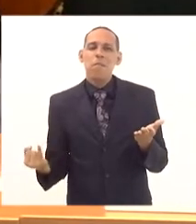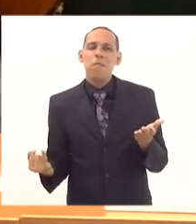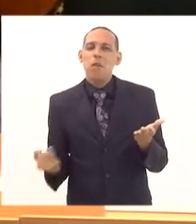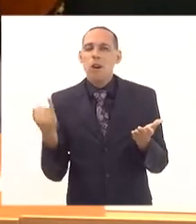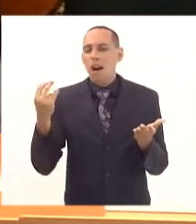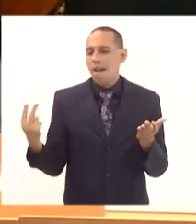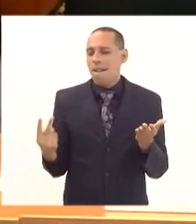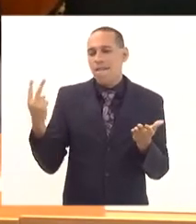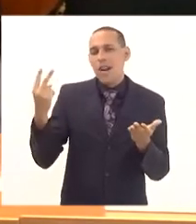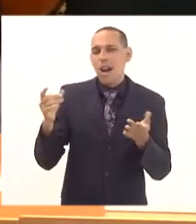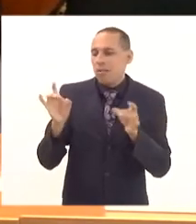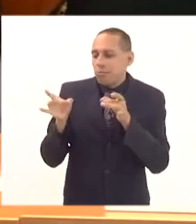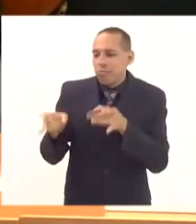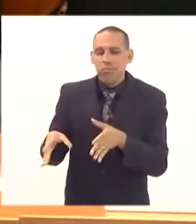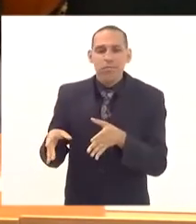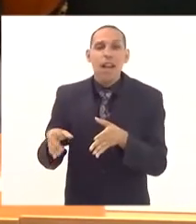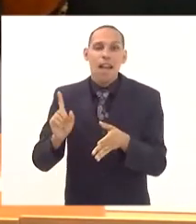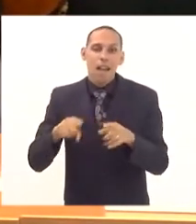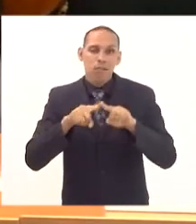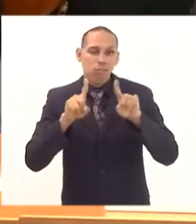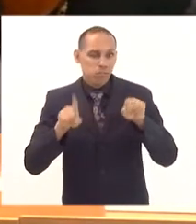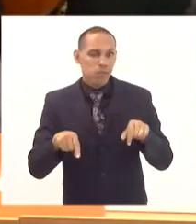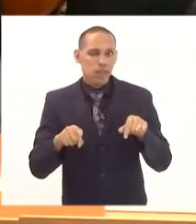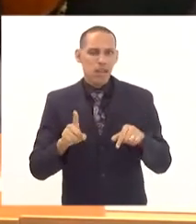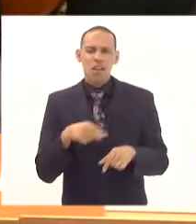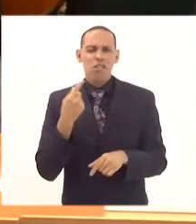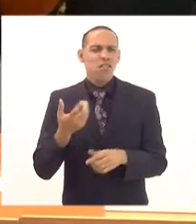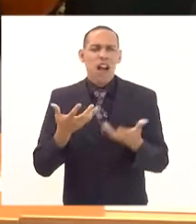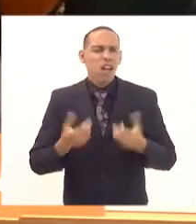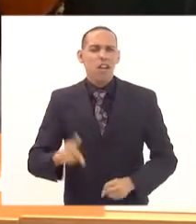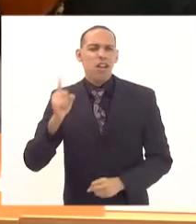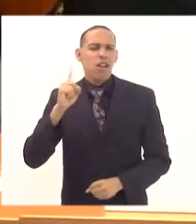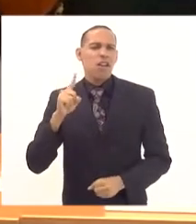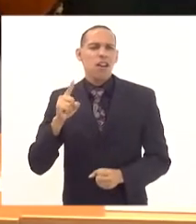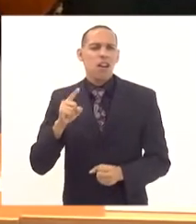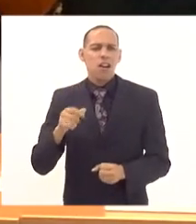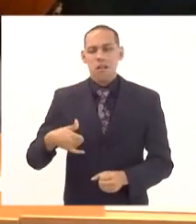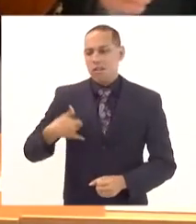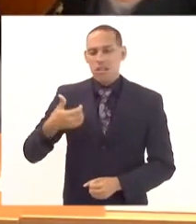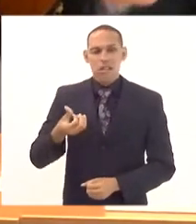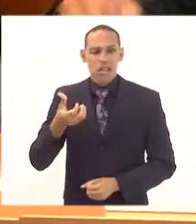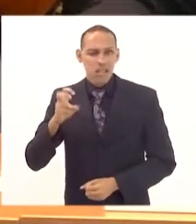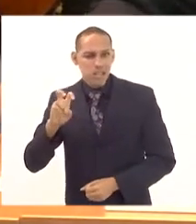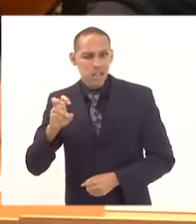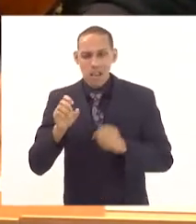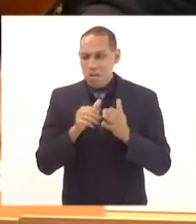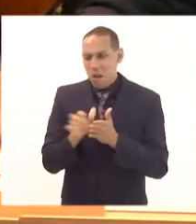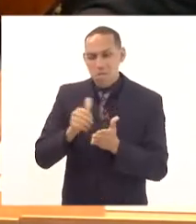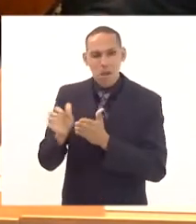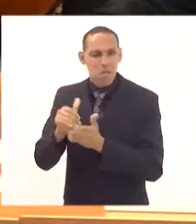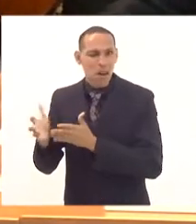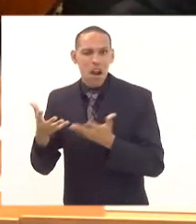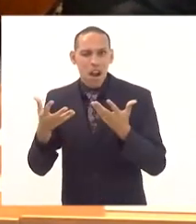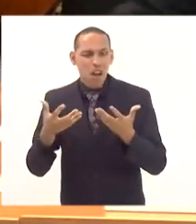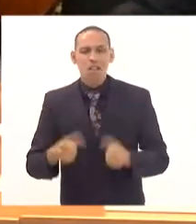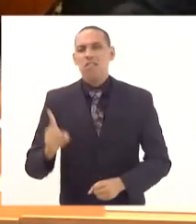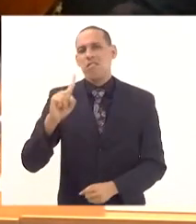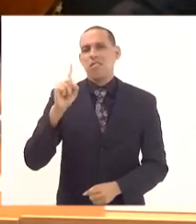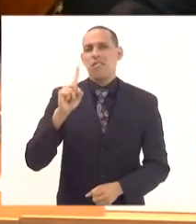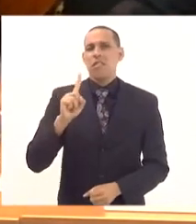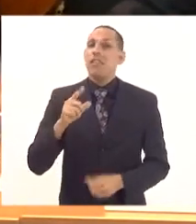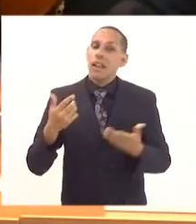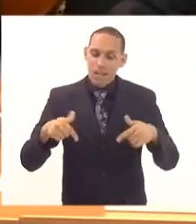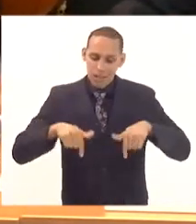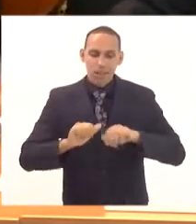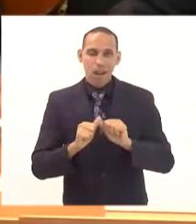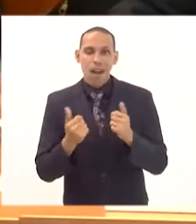empregados que podíamos a demissão de todas as pessoas com mais de 75 anos e colocamos a comissão de trabalho da alerj à